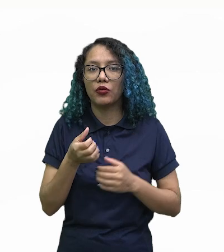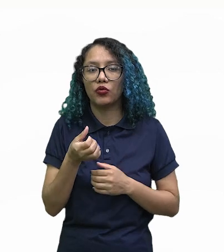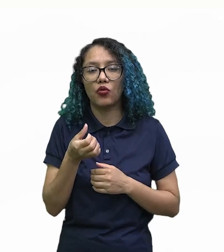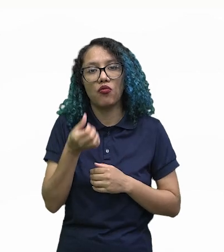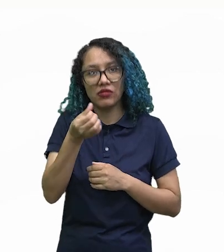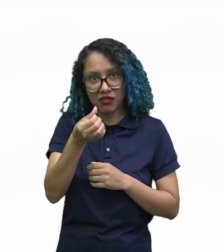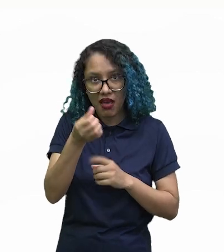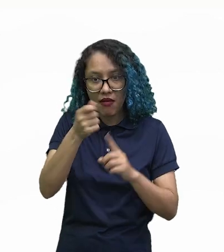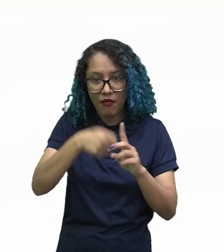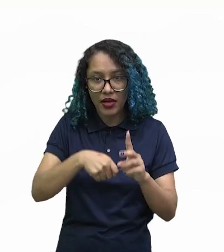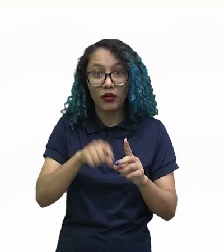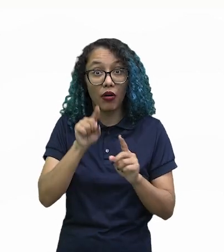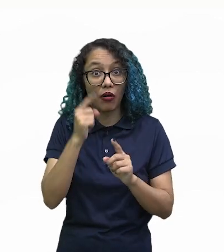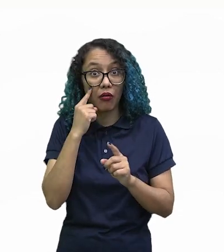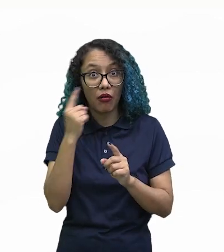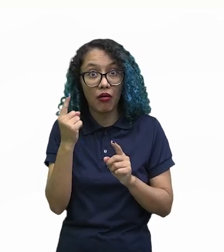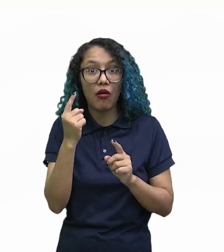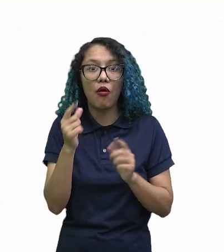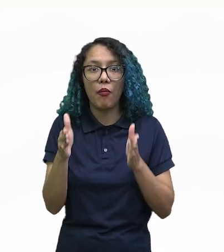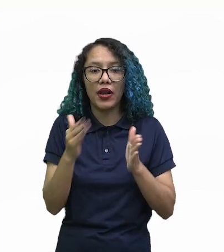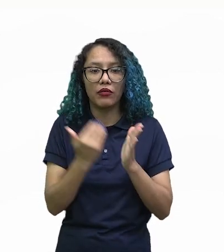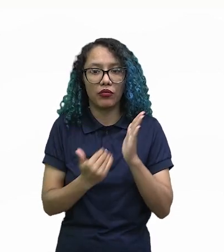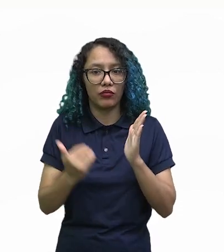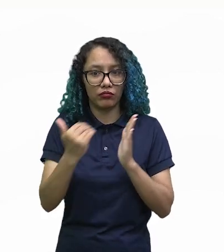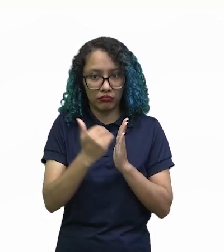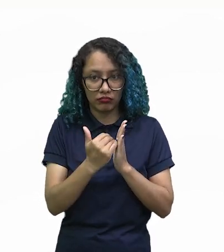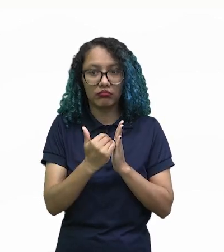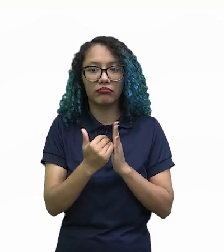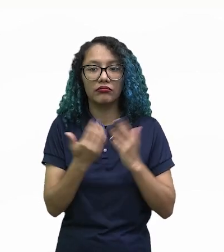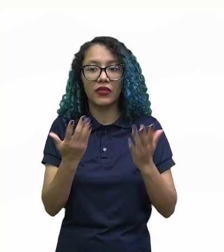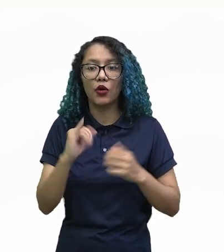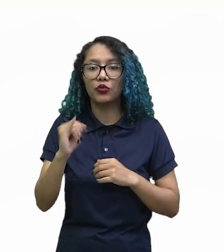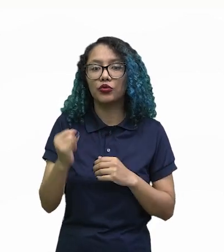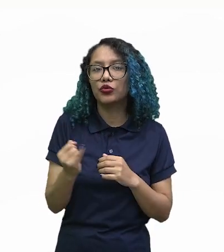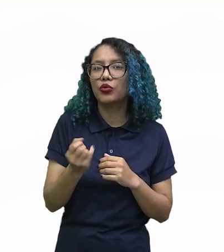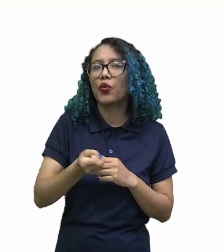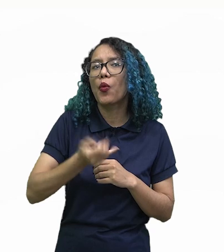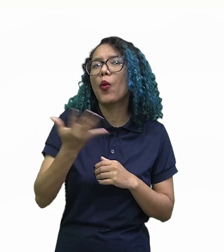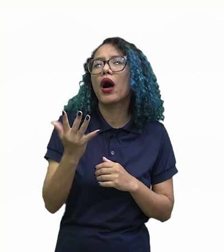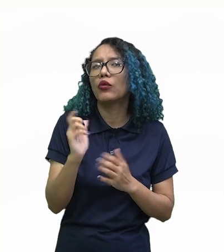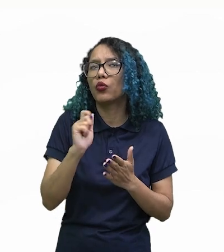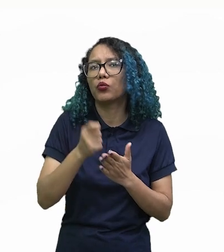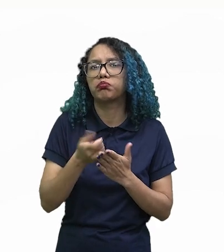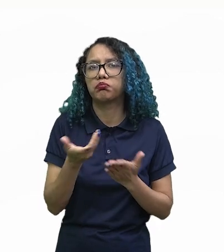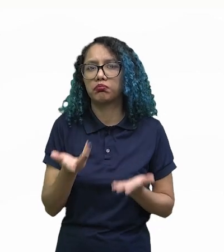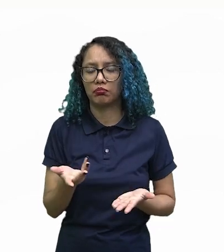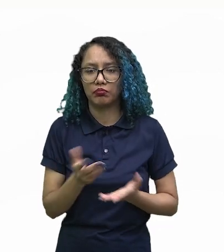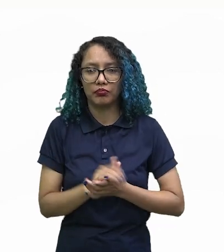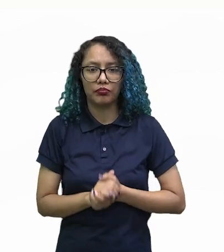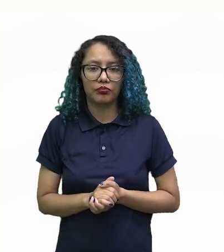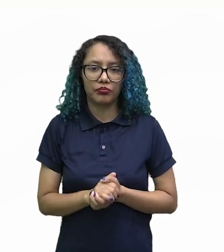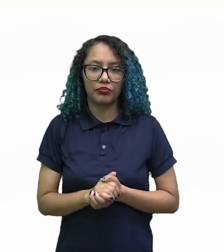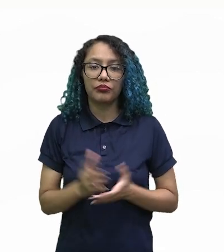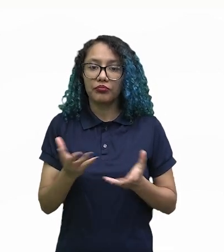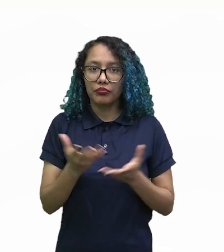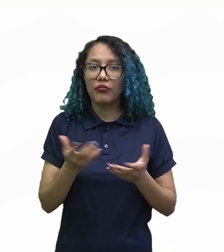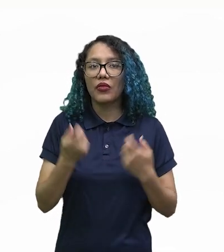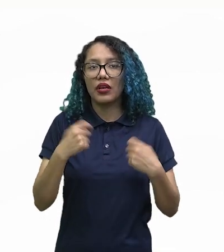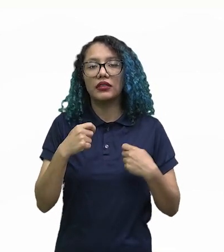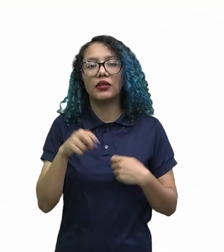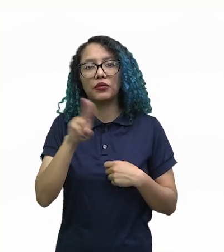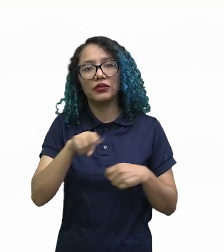aí que o tempo aumentou. Quanto aí de juros vai estar sendo cobrado? Então, aqui nós vamos fazer a aplicação da nossa